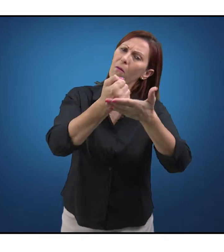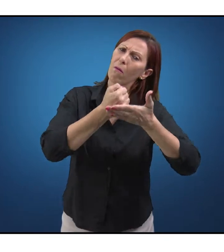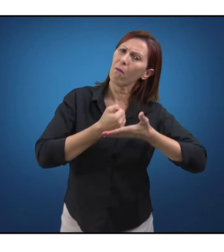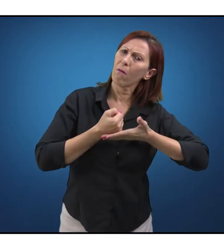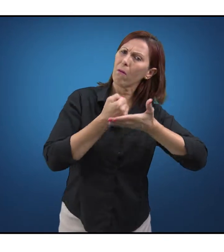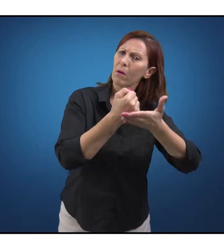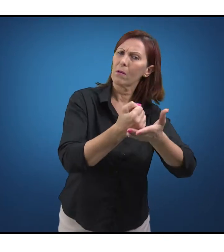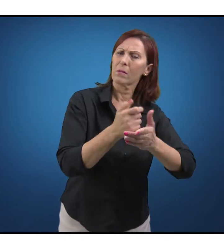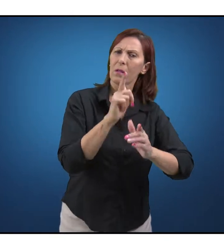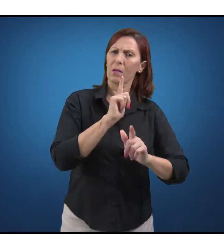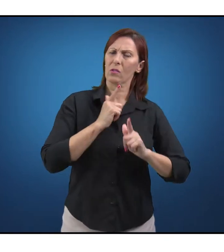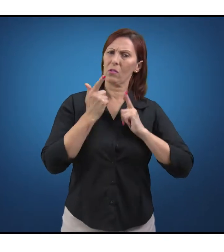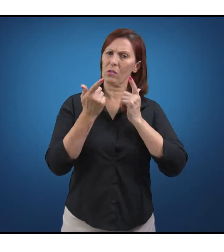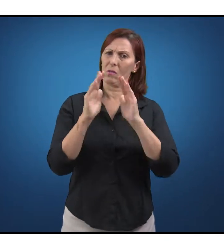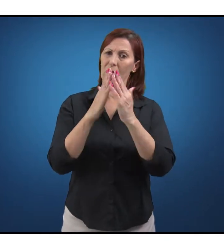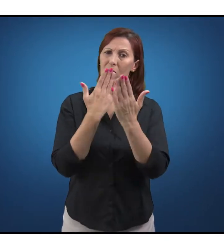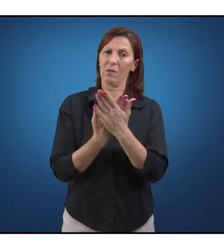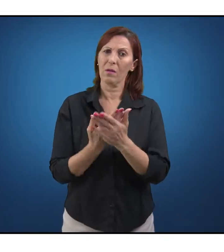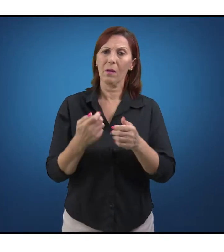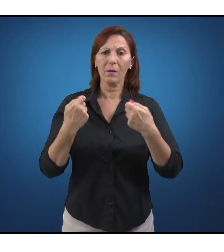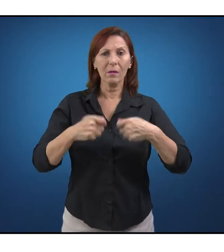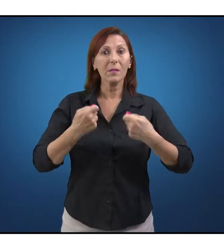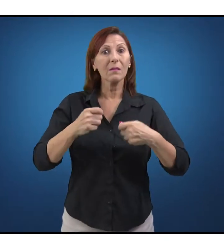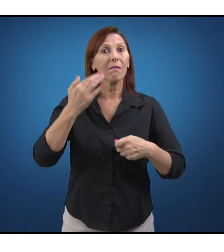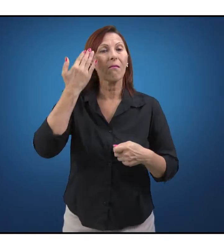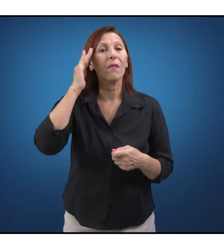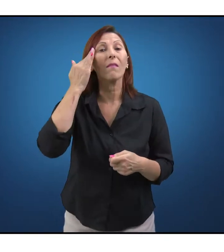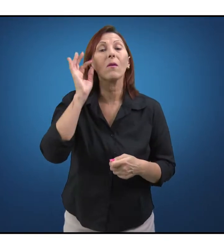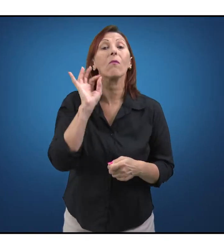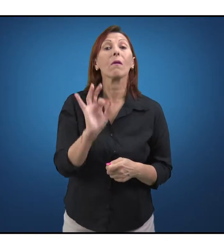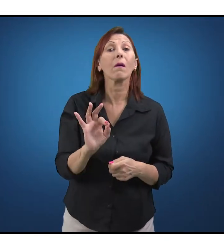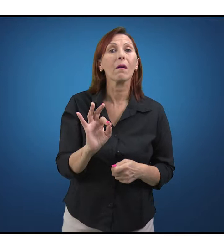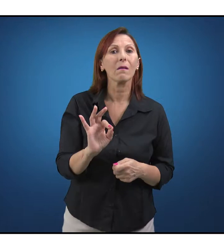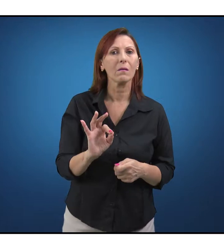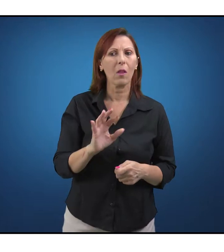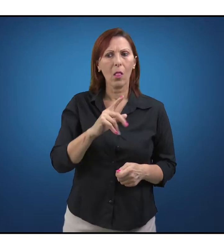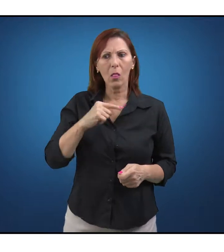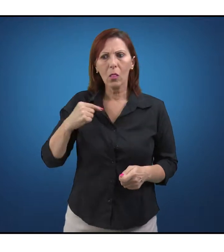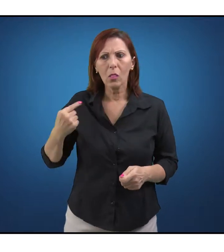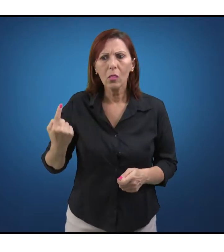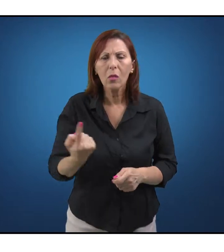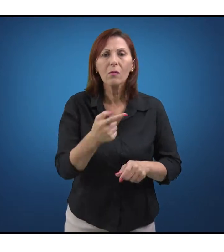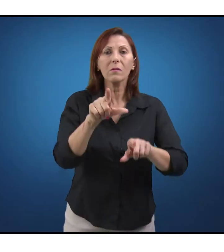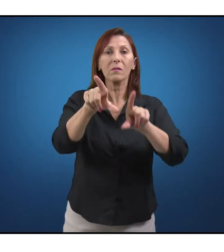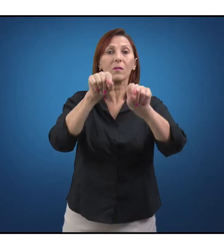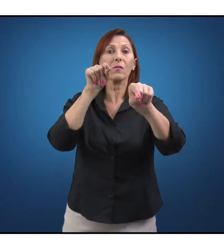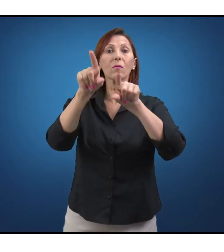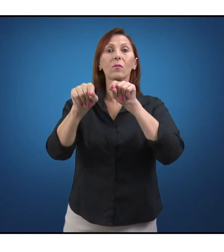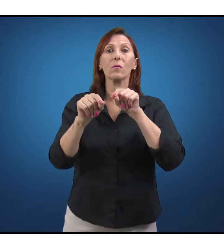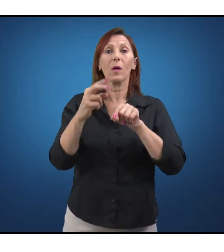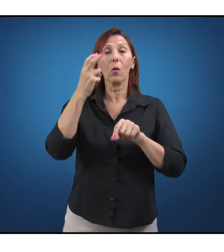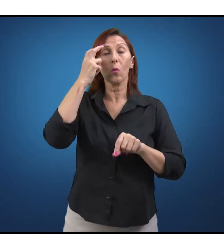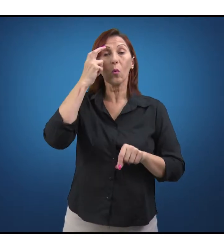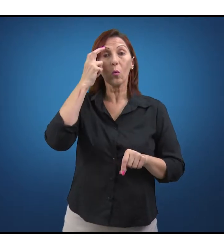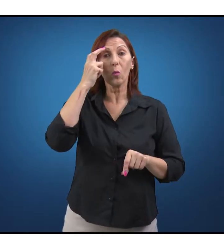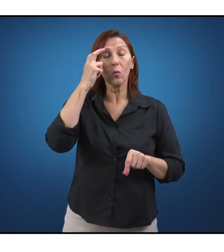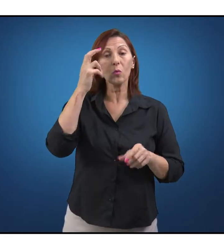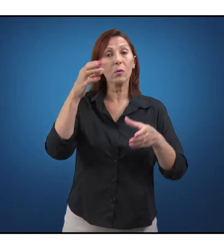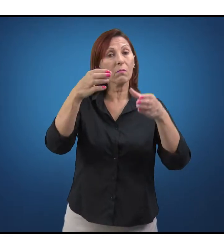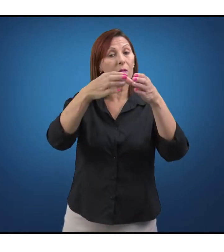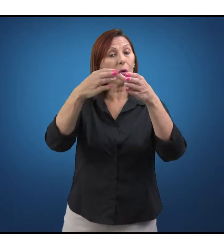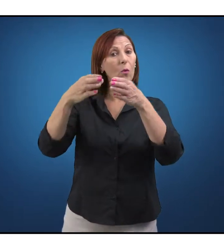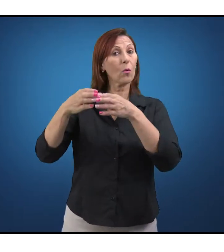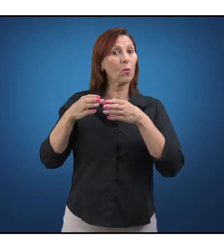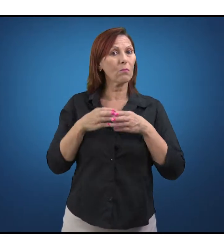da gestão escolar da minha unidade, eu tenho que entender que nós optamos por uma cultura